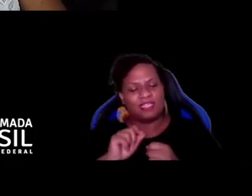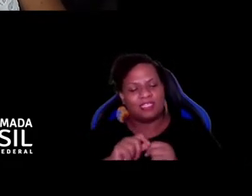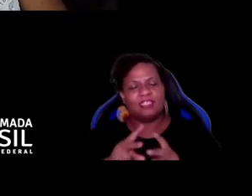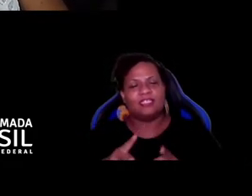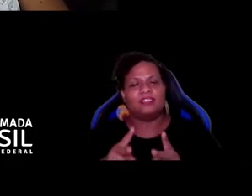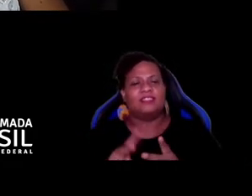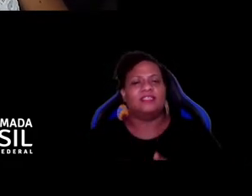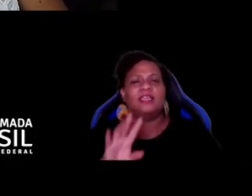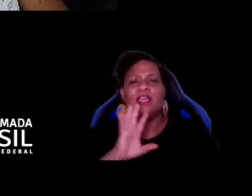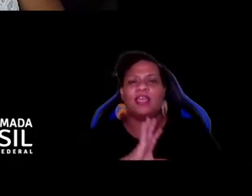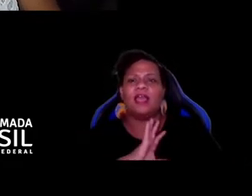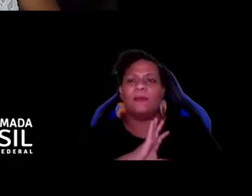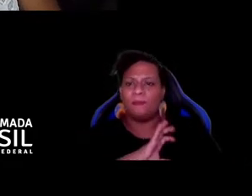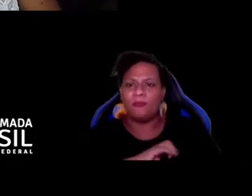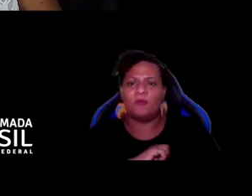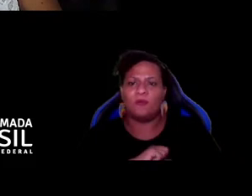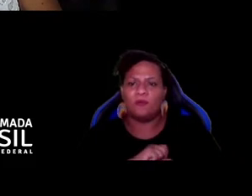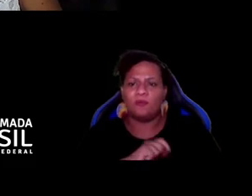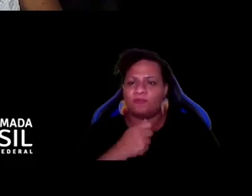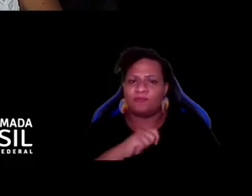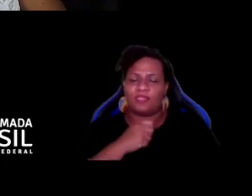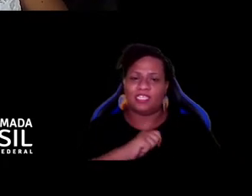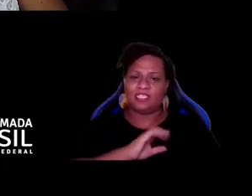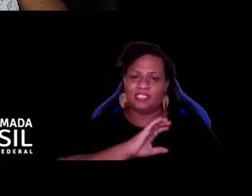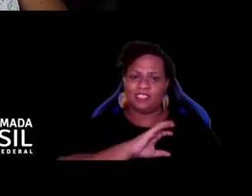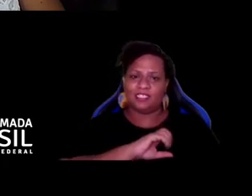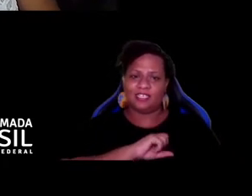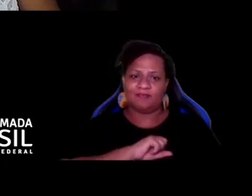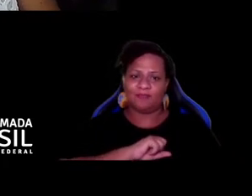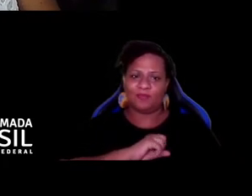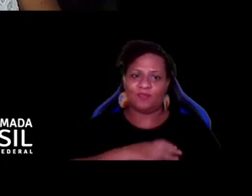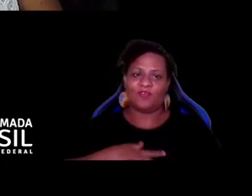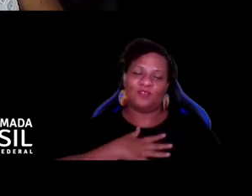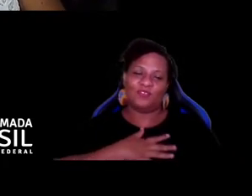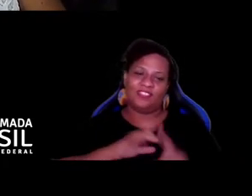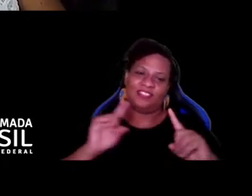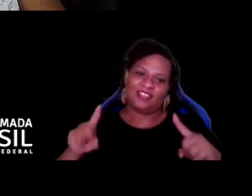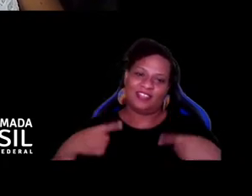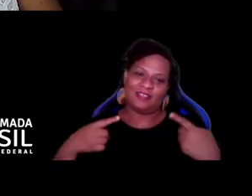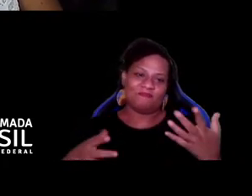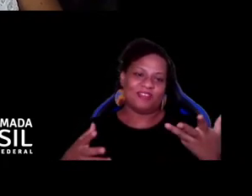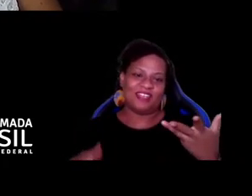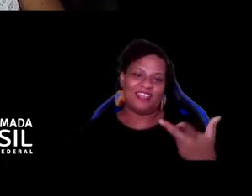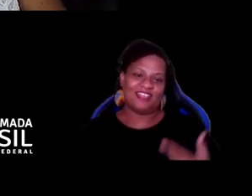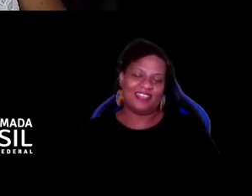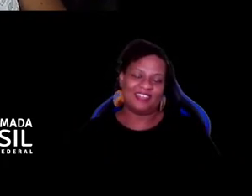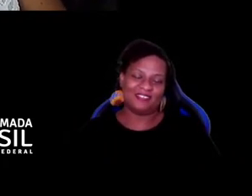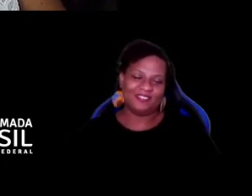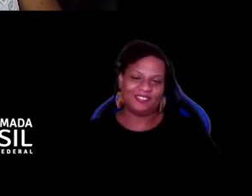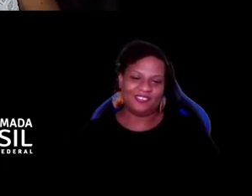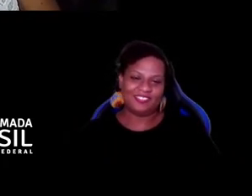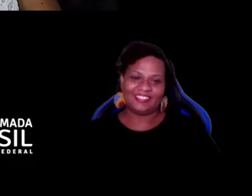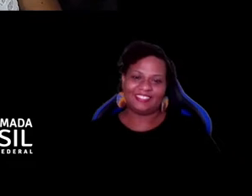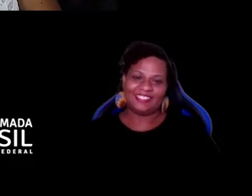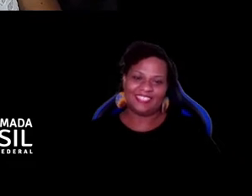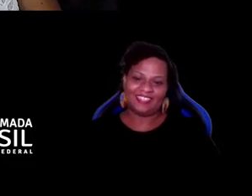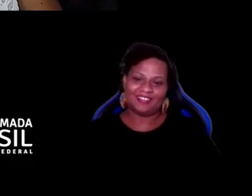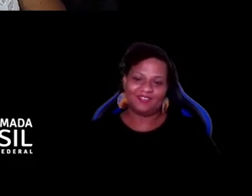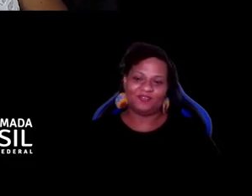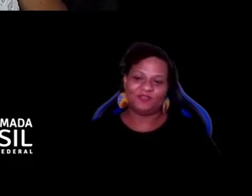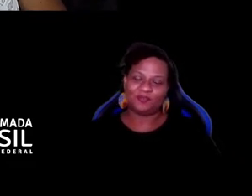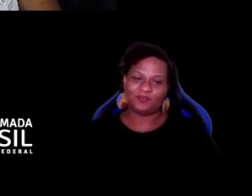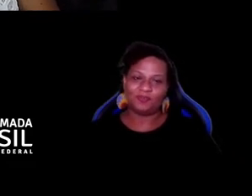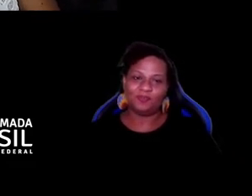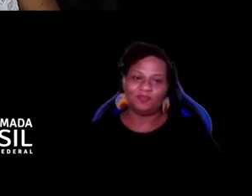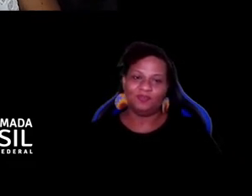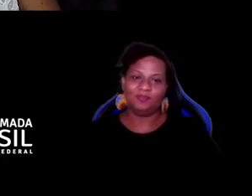amor, fazer as coisas com amor, né? E gostar de desafio. Maravilha, mestre. Isso aí. Maravilha. Uma